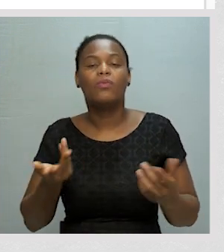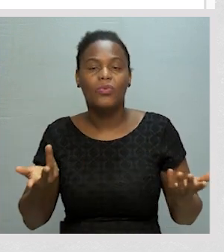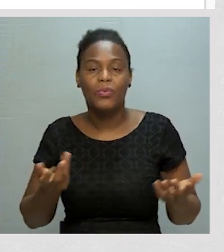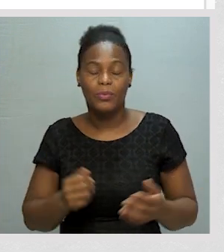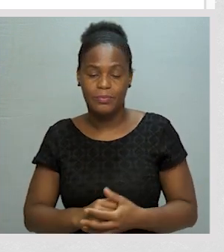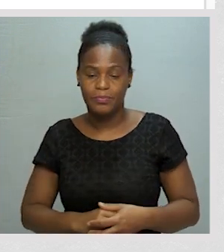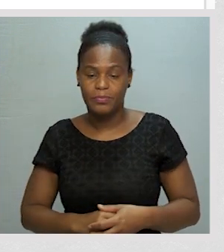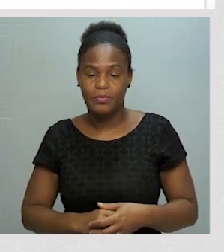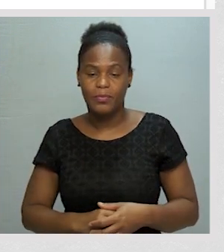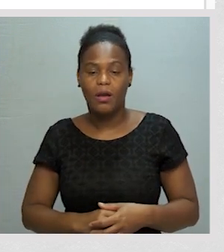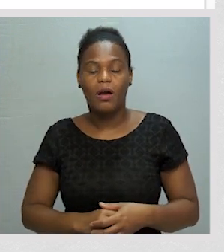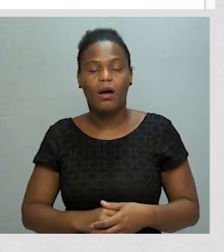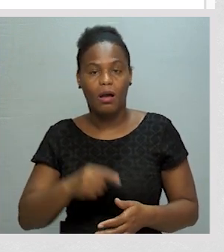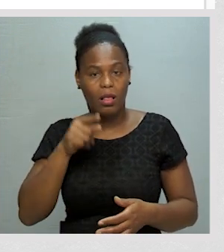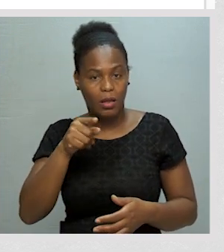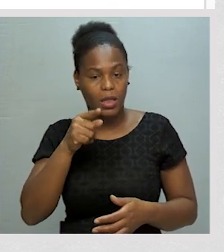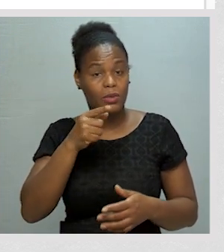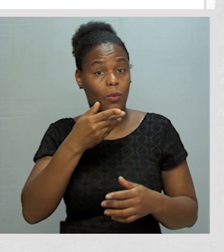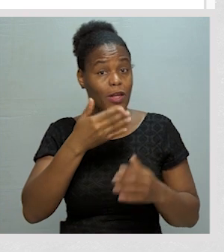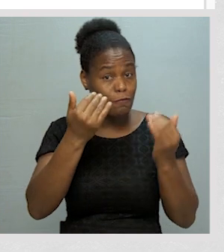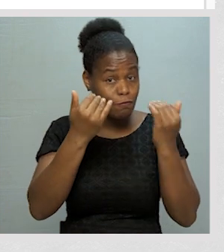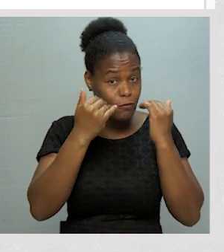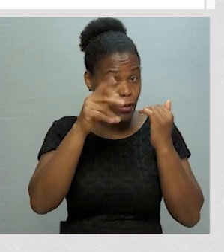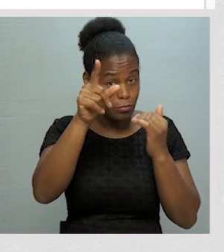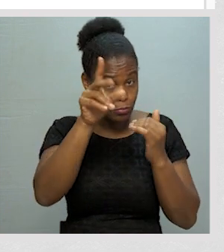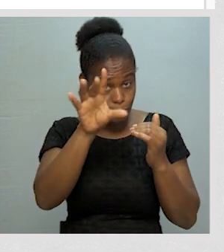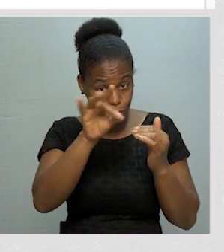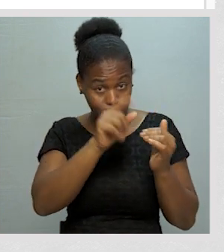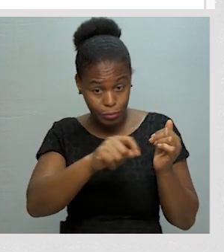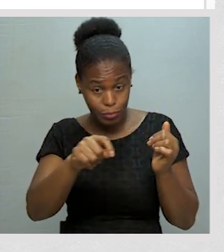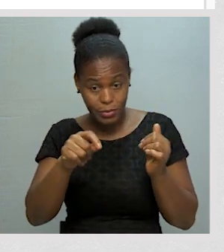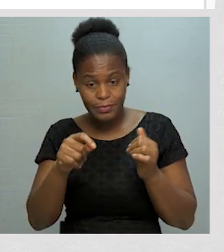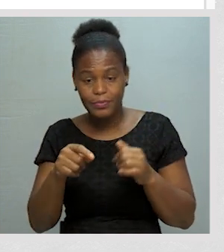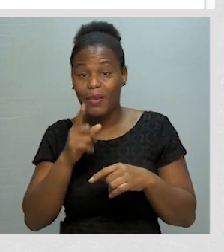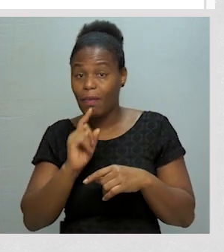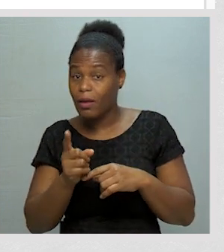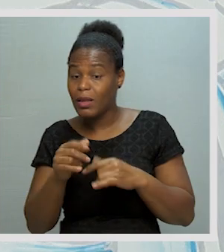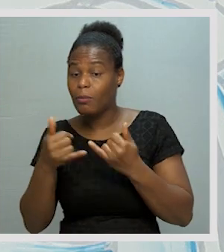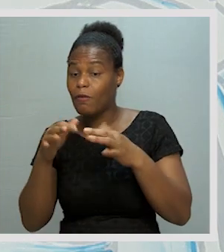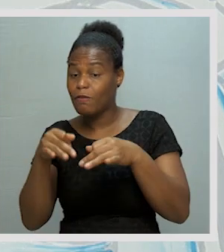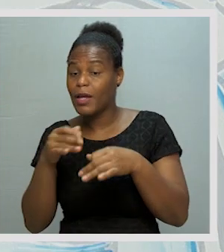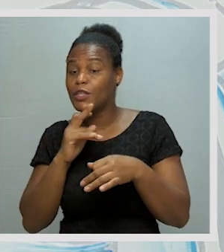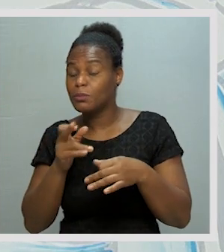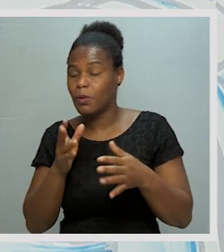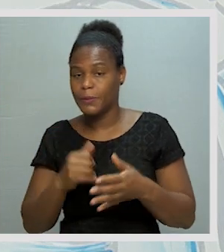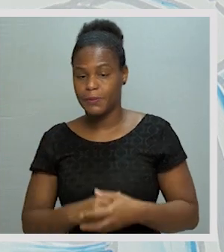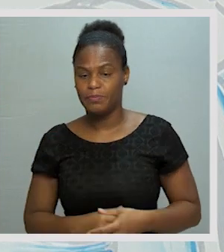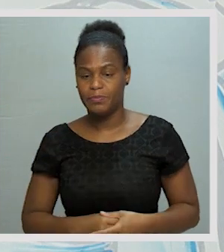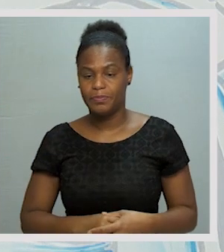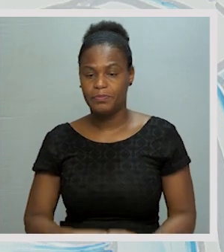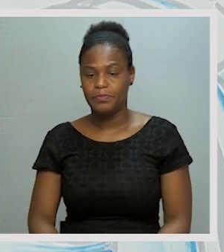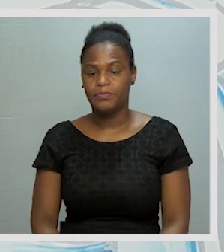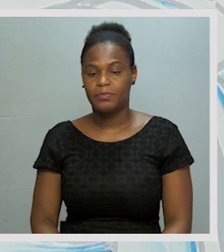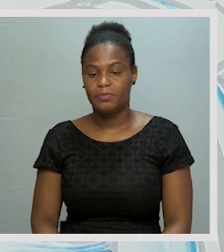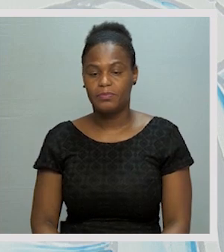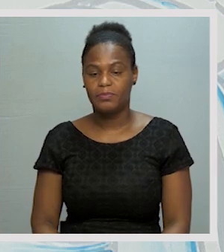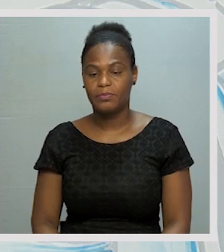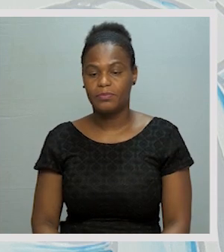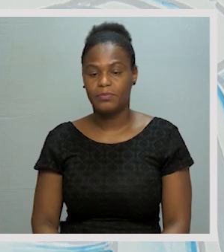transporta 138 passageiros e o barco B transporta 124